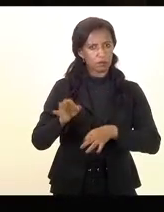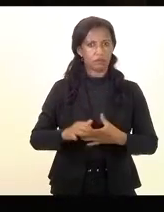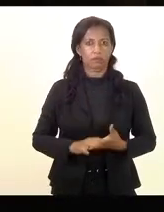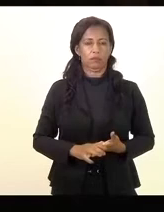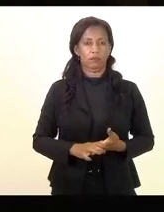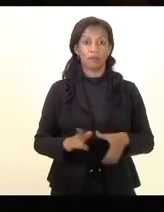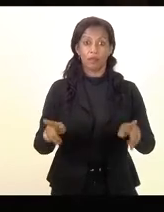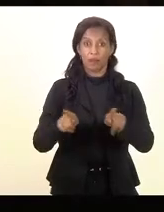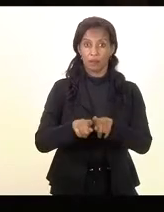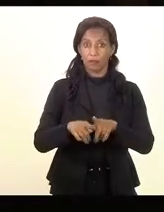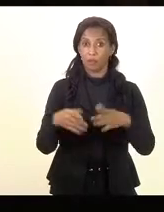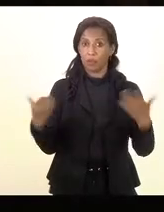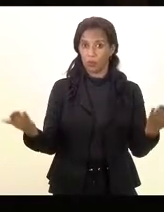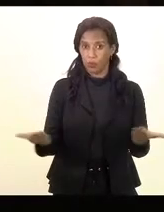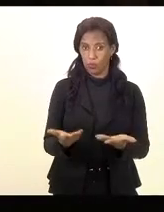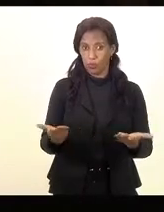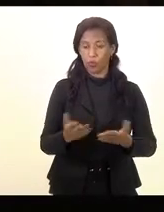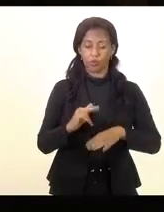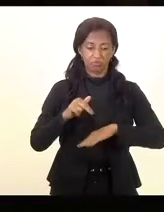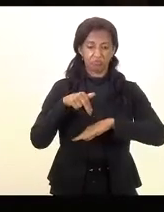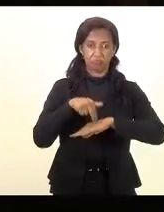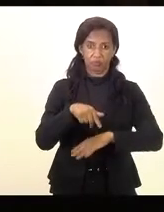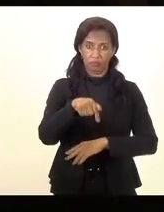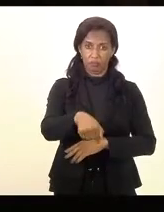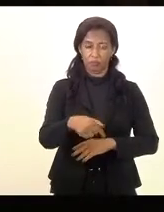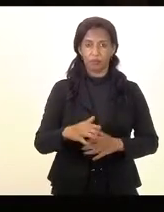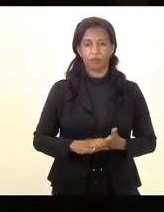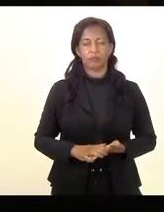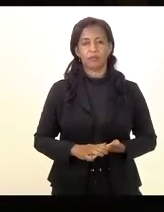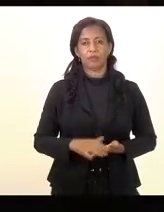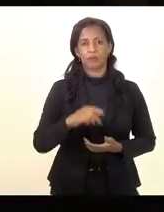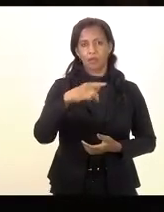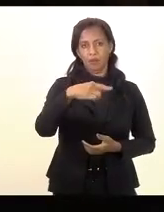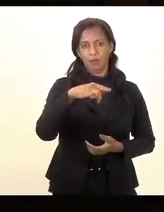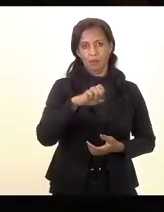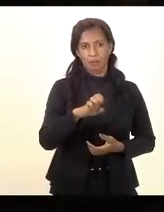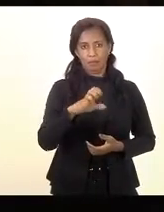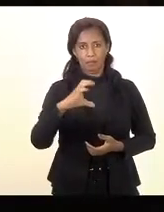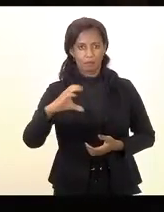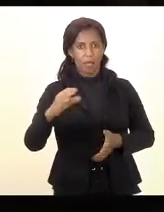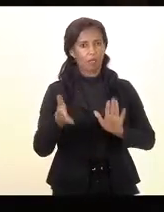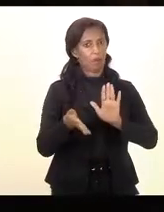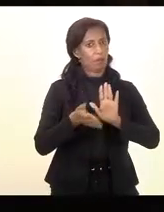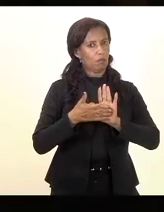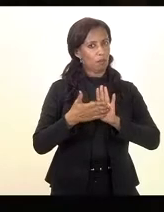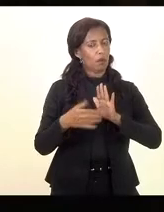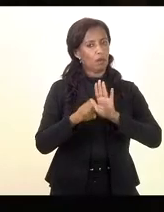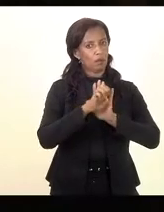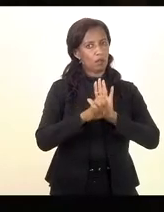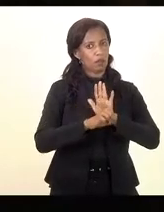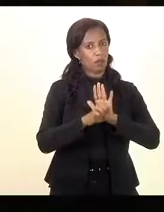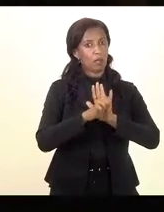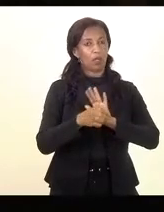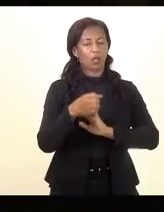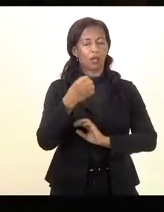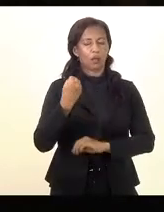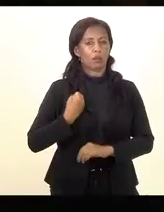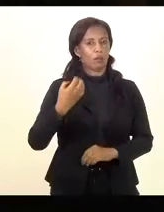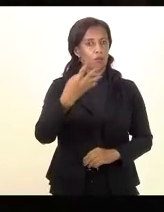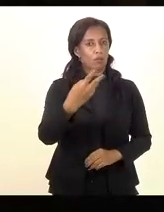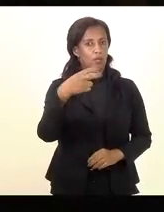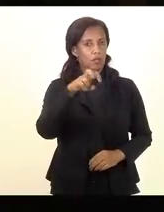gente teve hoje colocada aqui nessa casa uma PEC uma proposta de emenda constitucional número 45